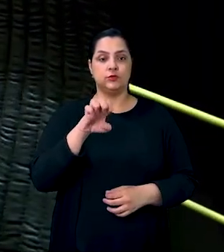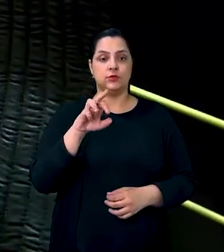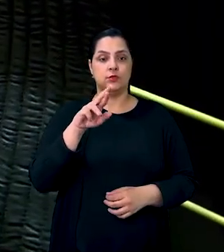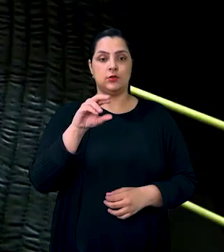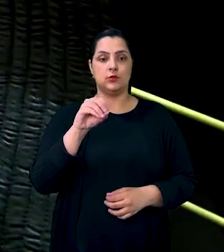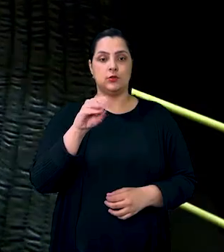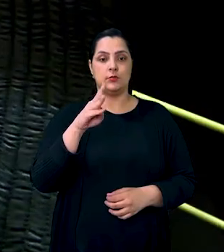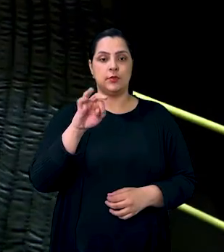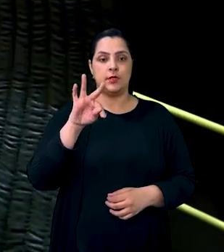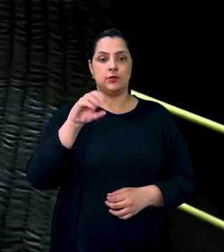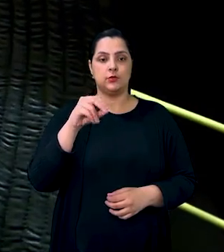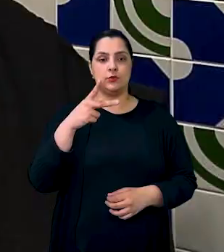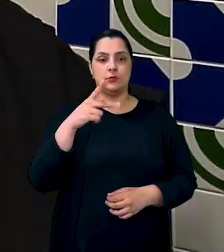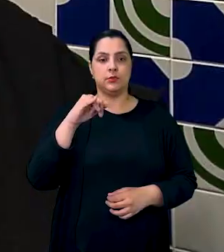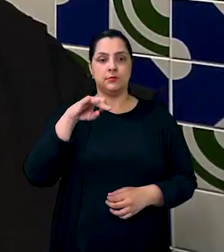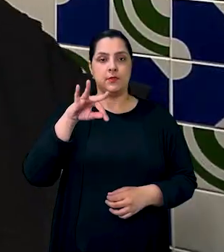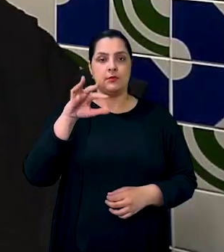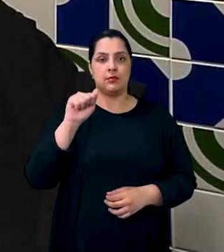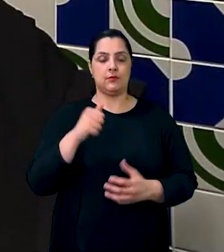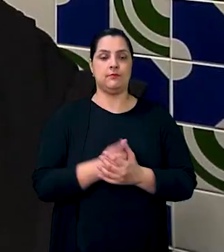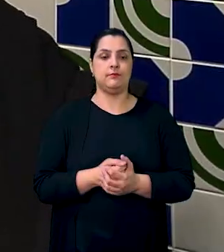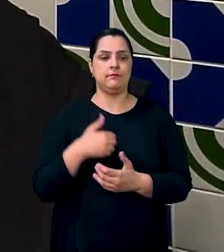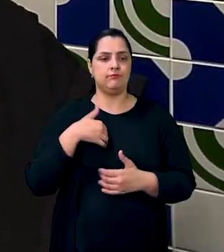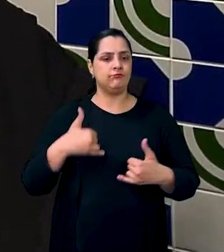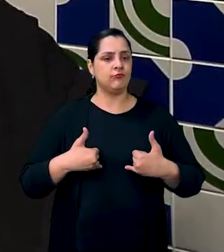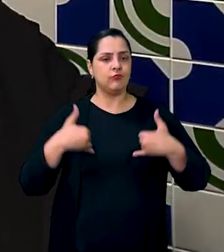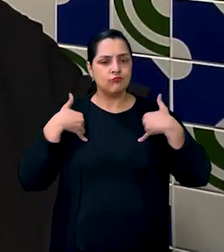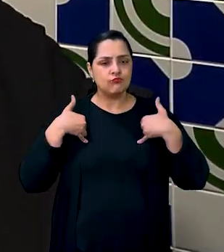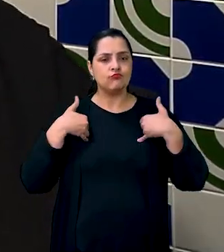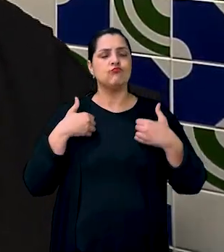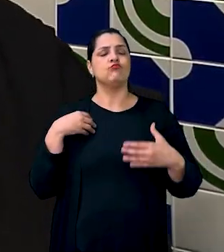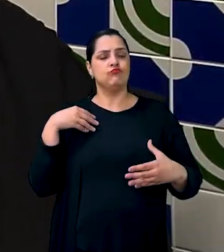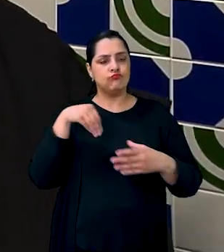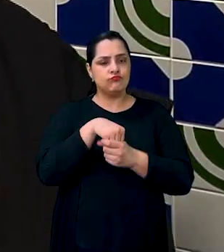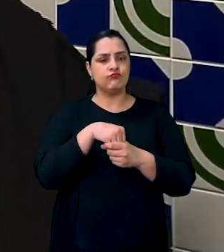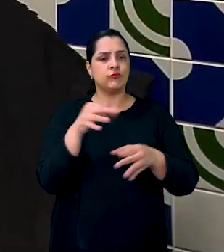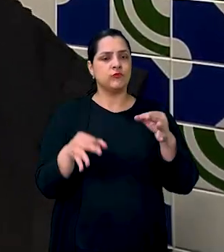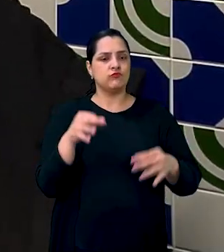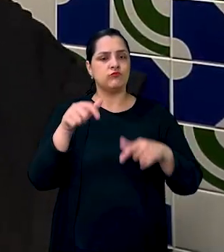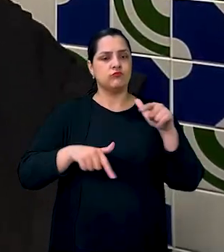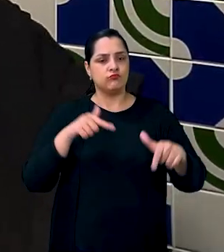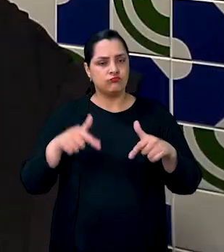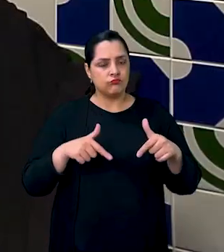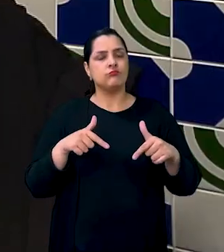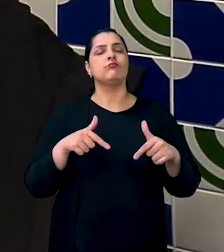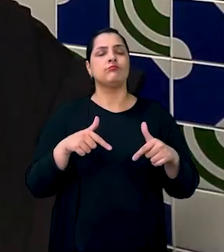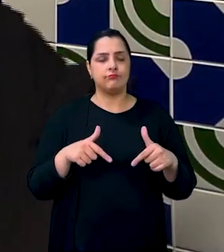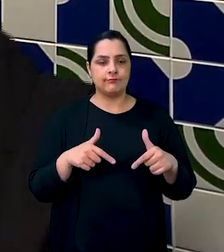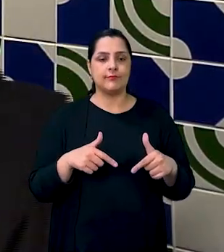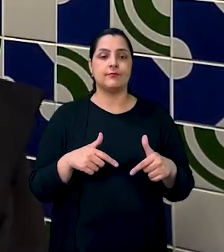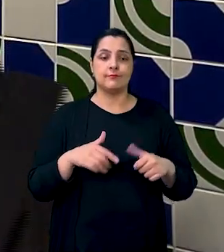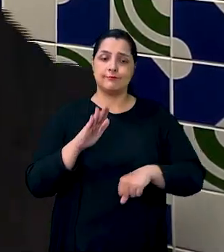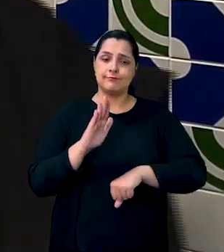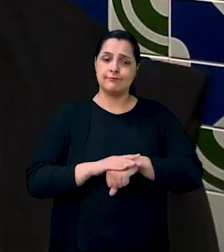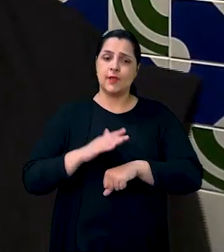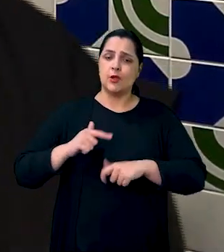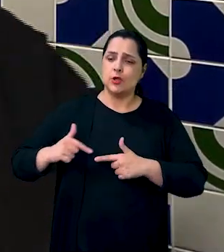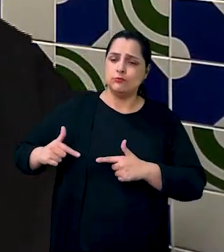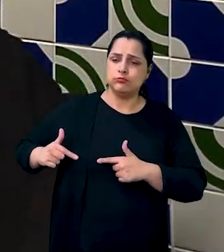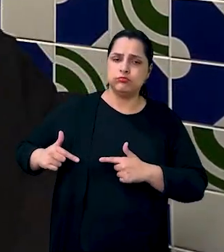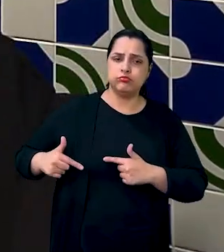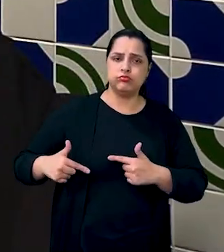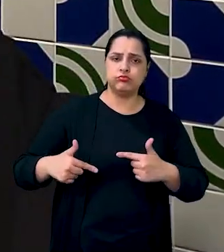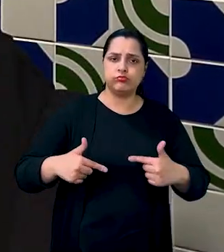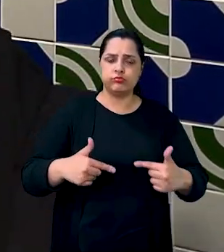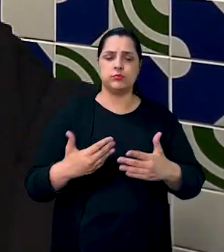ministro José Roberto Pimenta. Eu tenho muito orgulho de pertencer à instituição que é a Justiça do Trabalho, que tem desempenhado muito